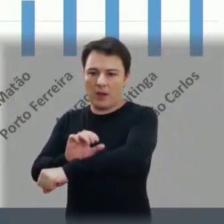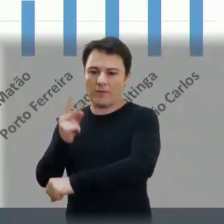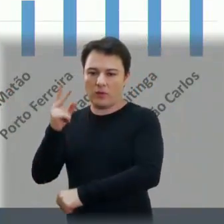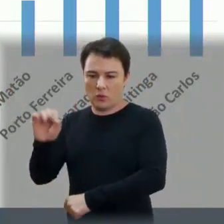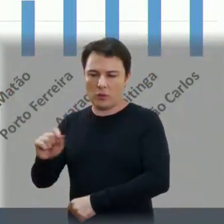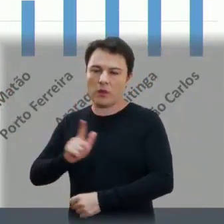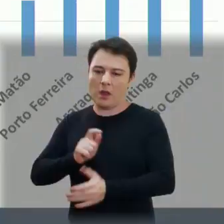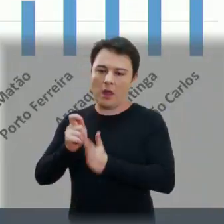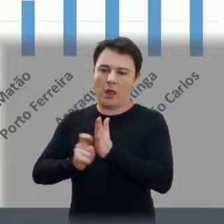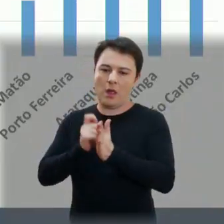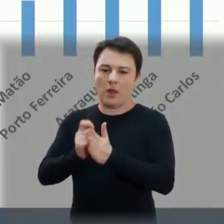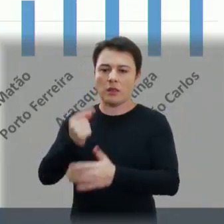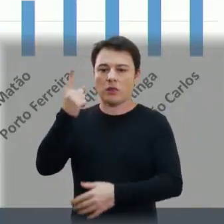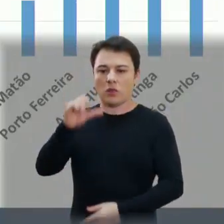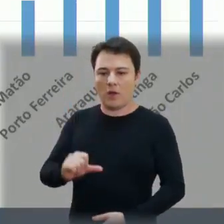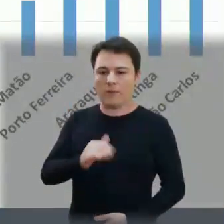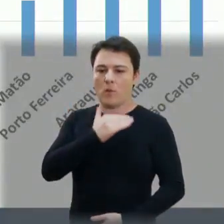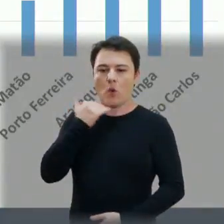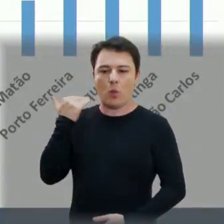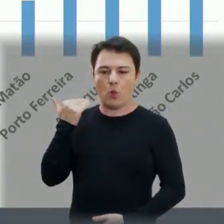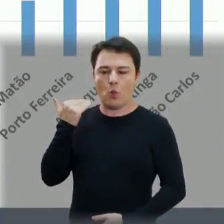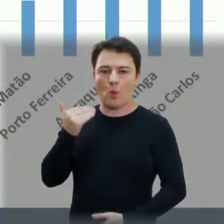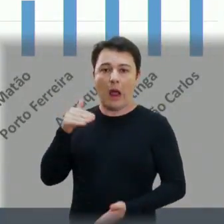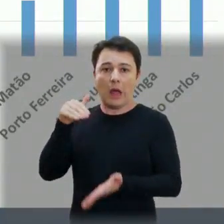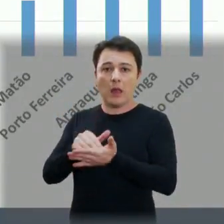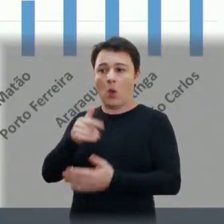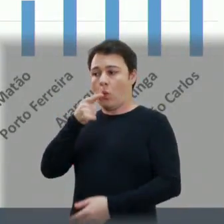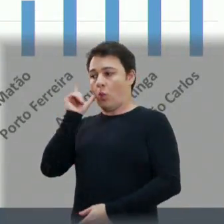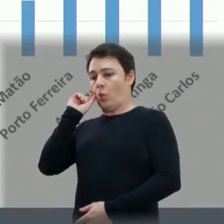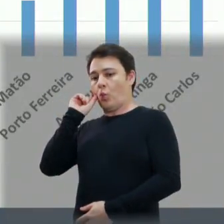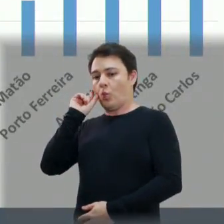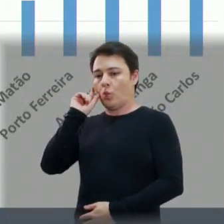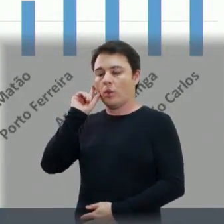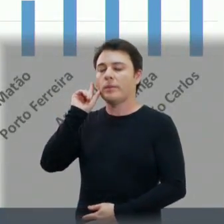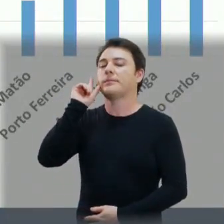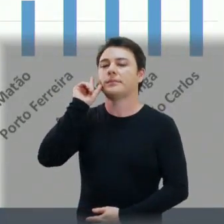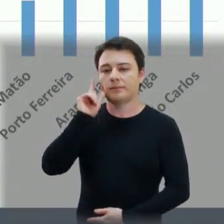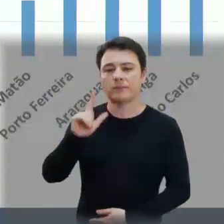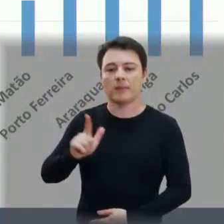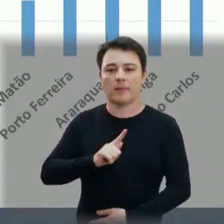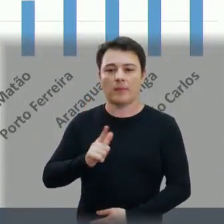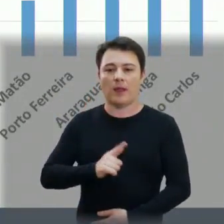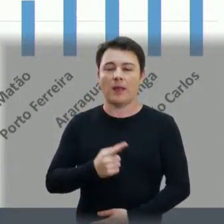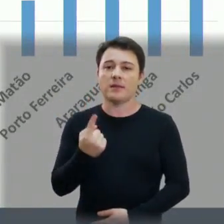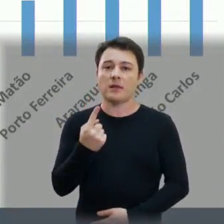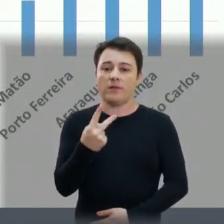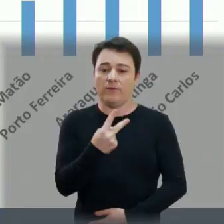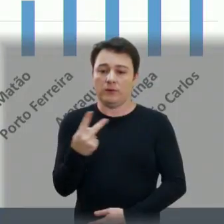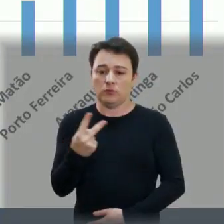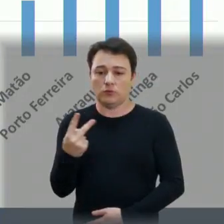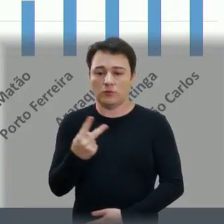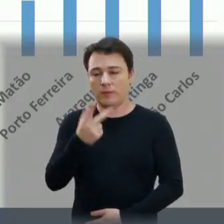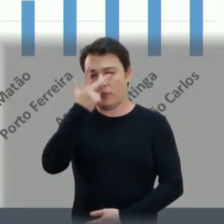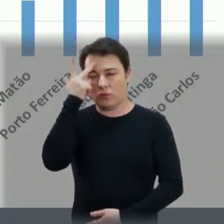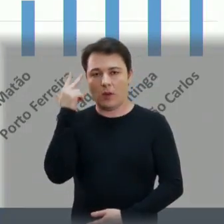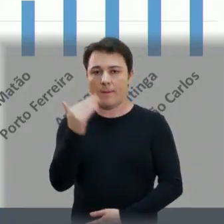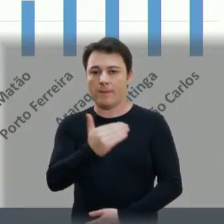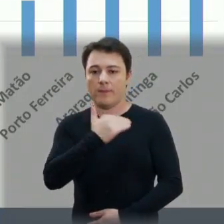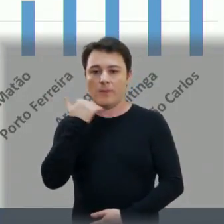por Araraquara com 19. Isso até o dia de ontem. São 122, então, casos